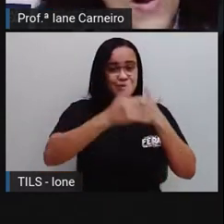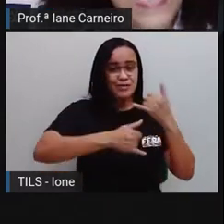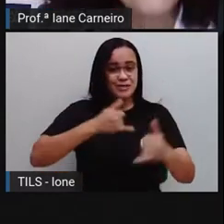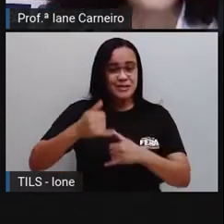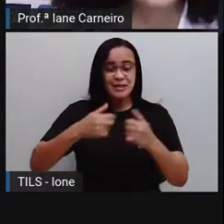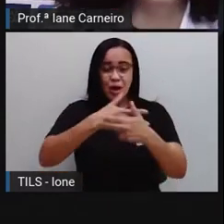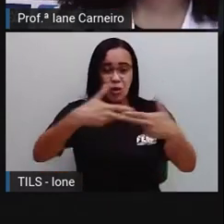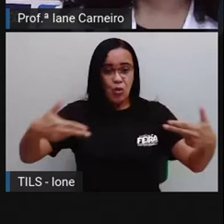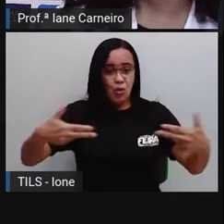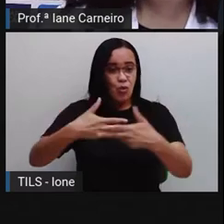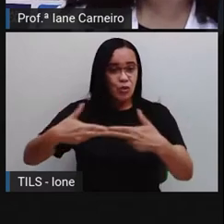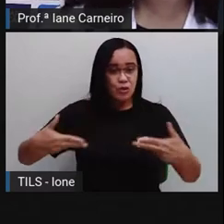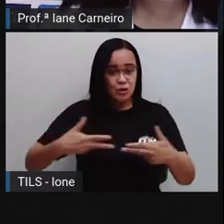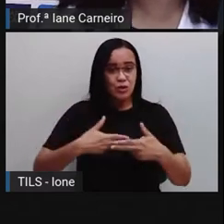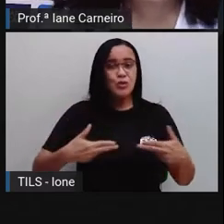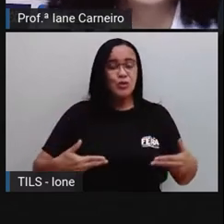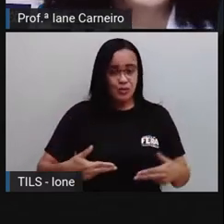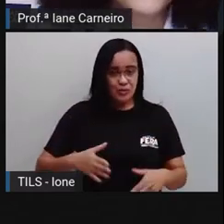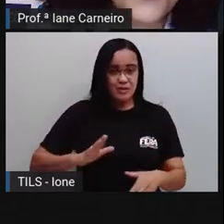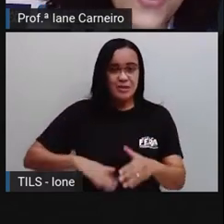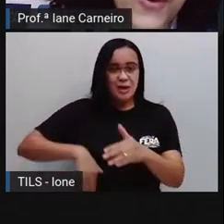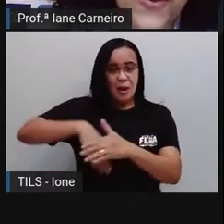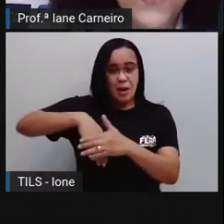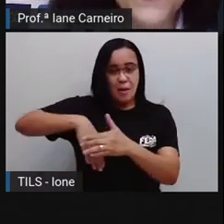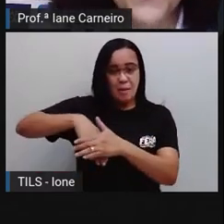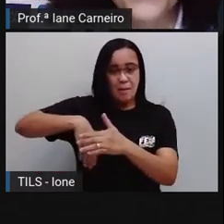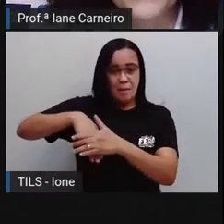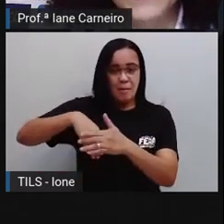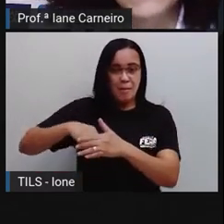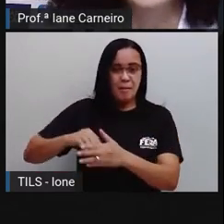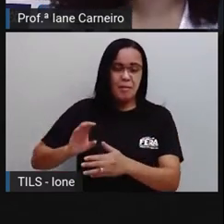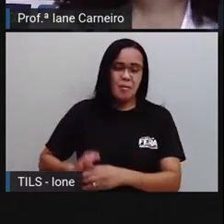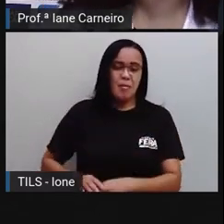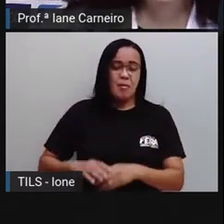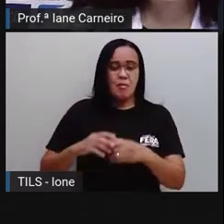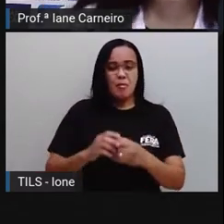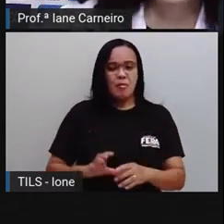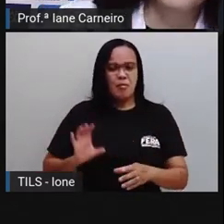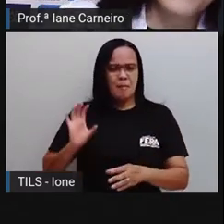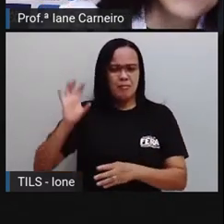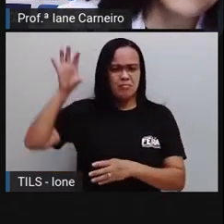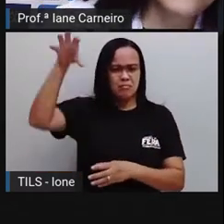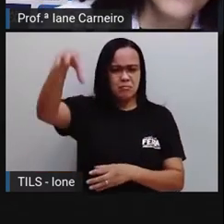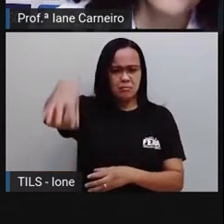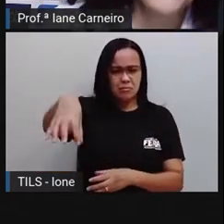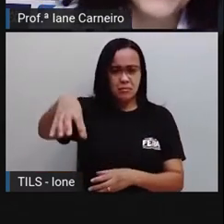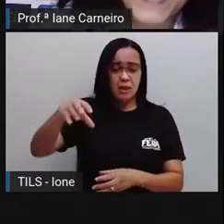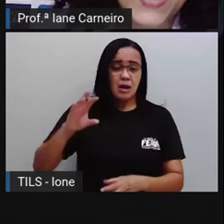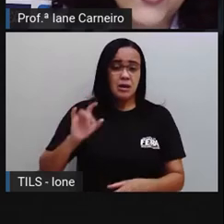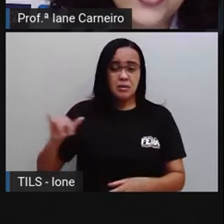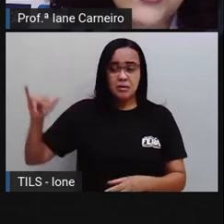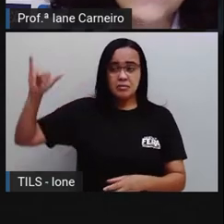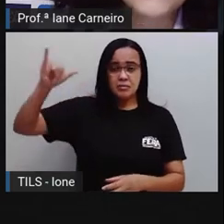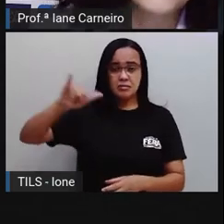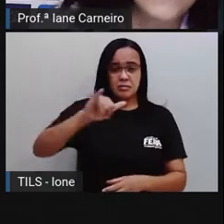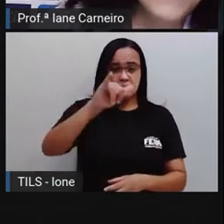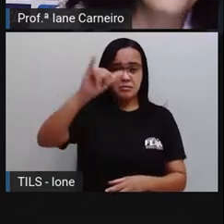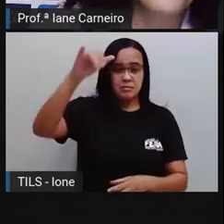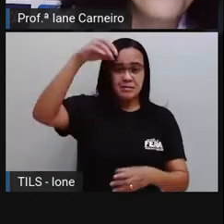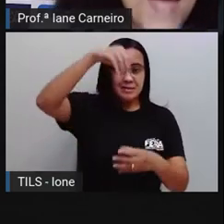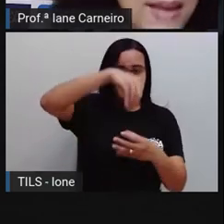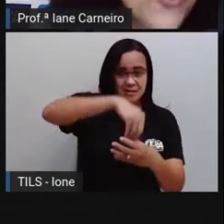campo, a bola voa para dentro do gol. E dentro do avião, o paraquedista